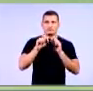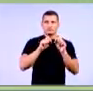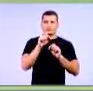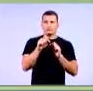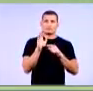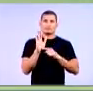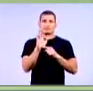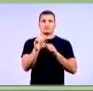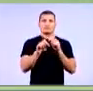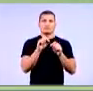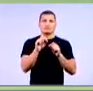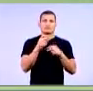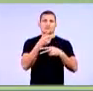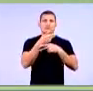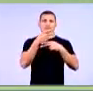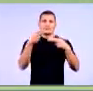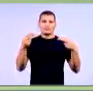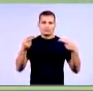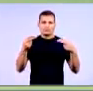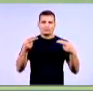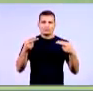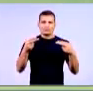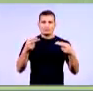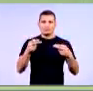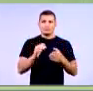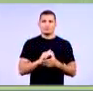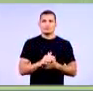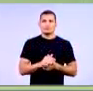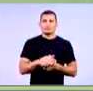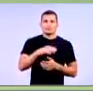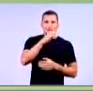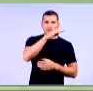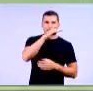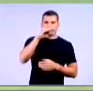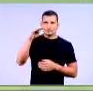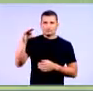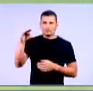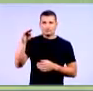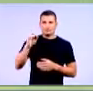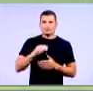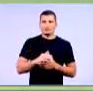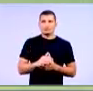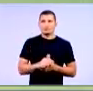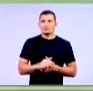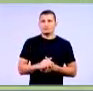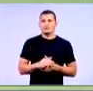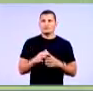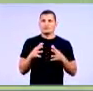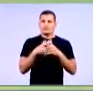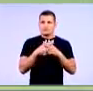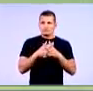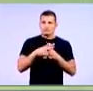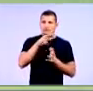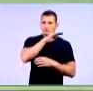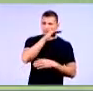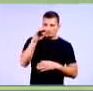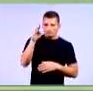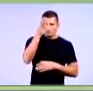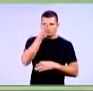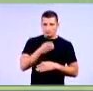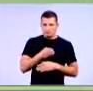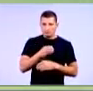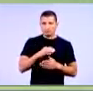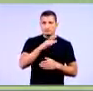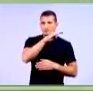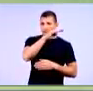Mostra um conjunto de objetos. Então, aqui no meu eixo horizontal, não vão confundir, pessoal, horizontal com vertical, né? No